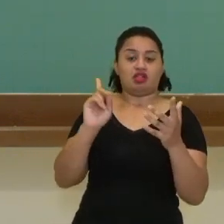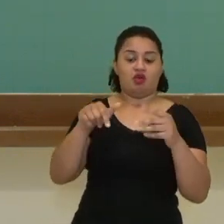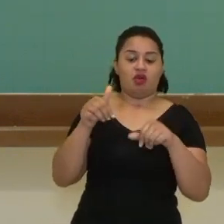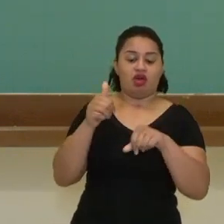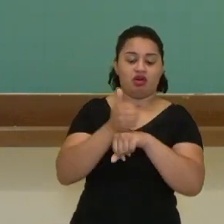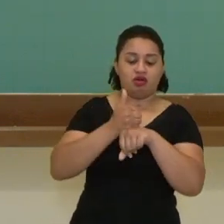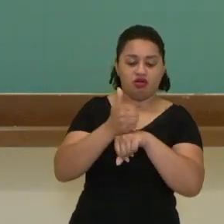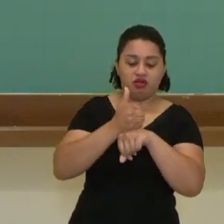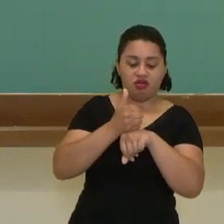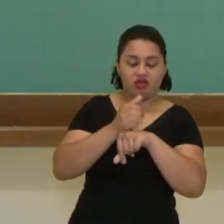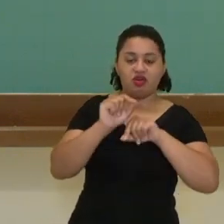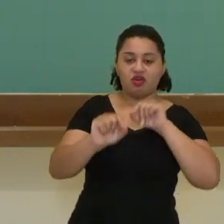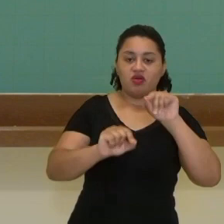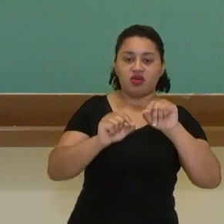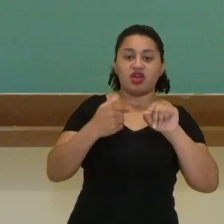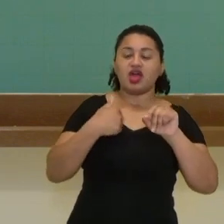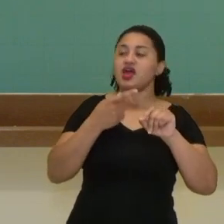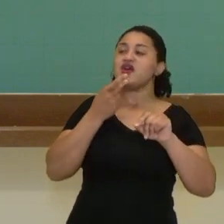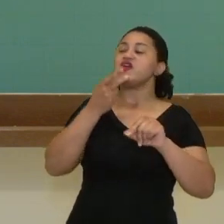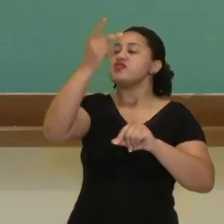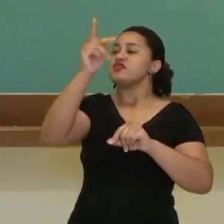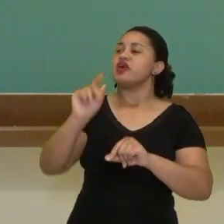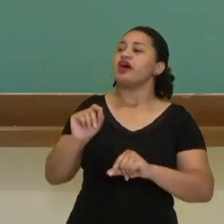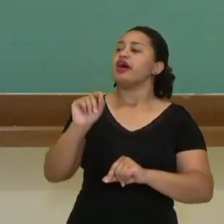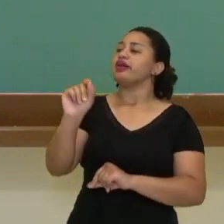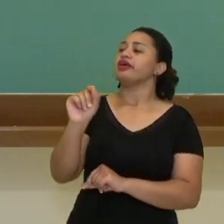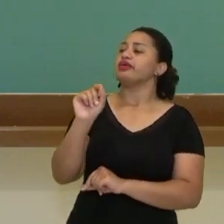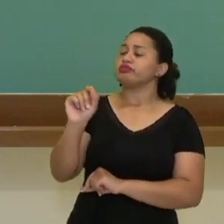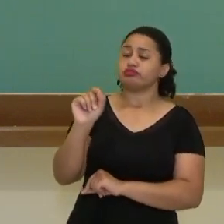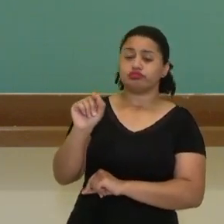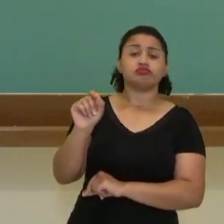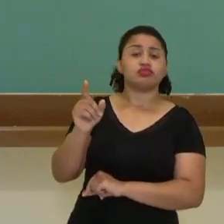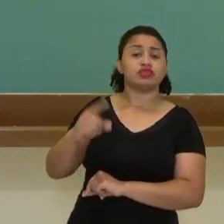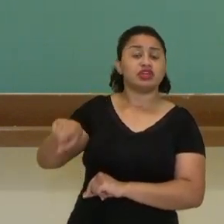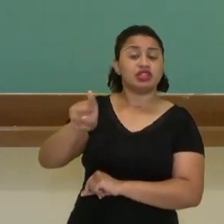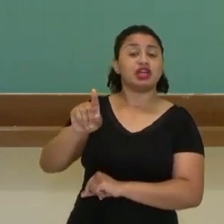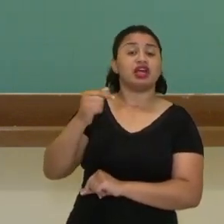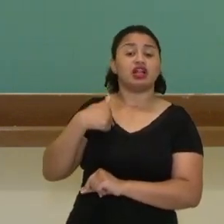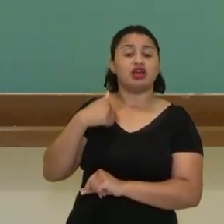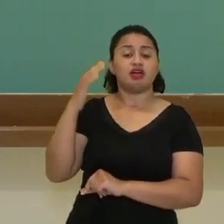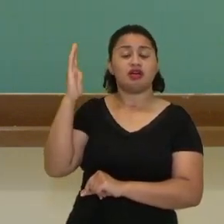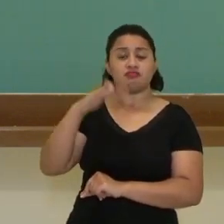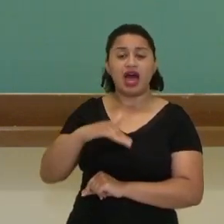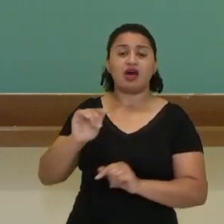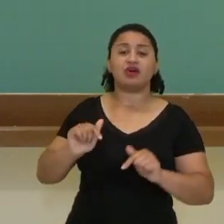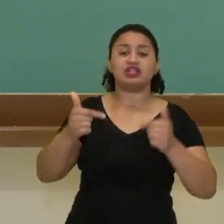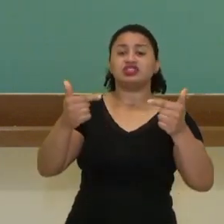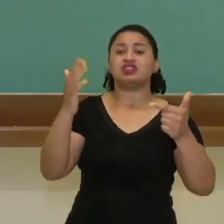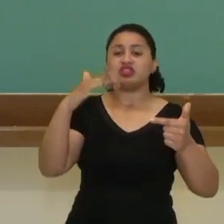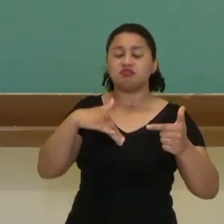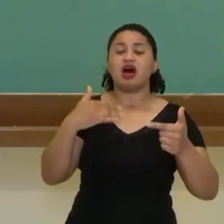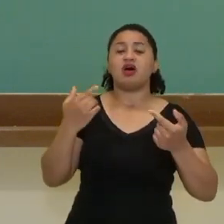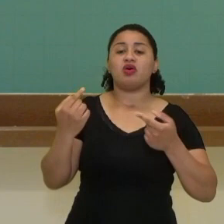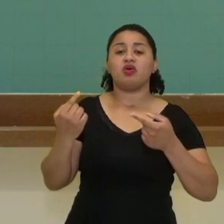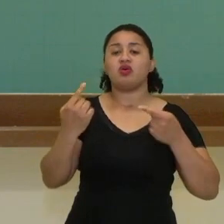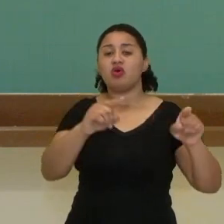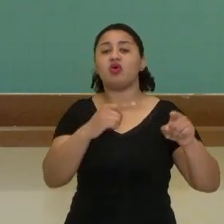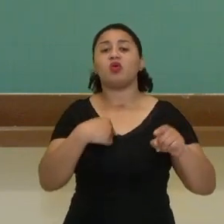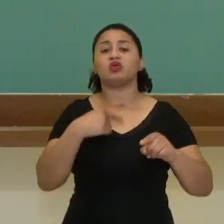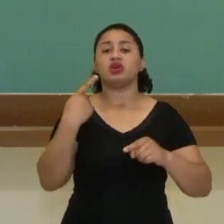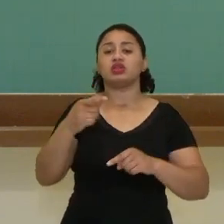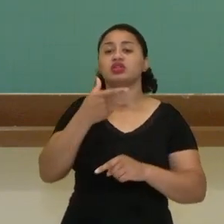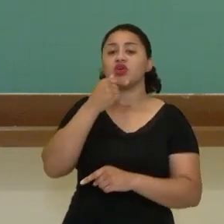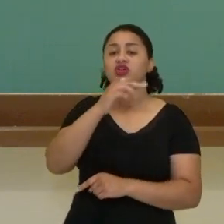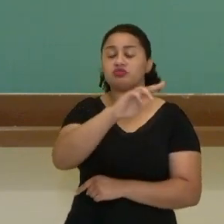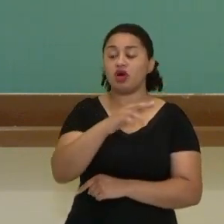profissional e joga na cara do Vincent que ele está causando mal ao irmão dele. Você vive a